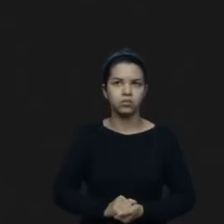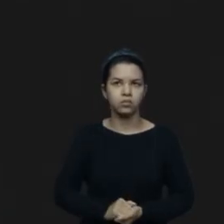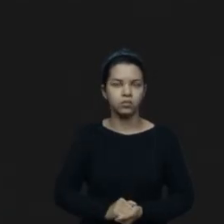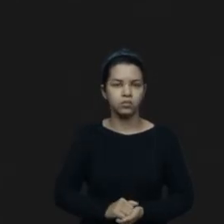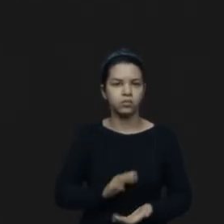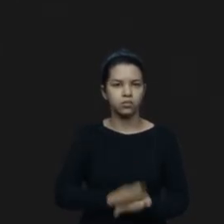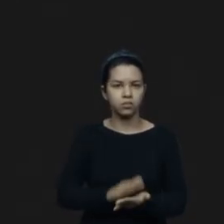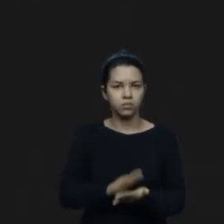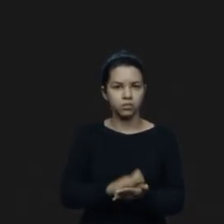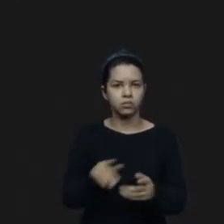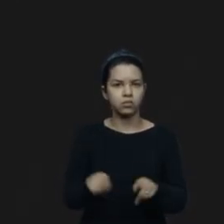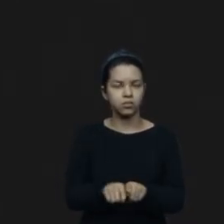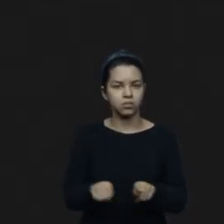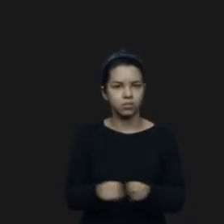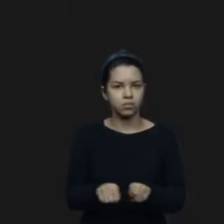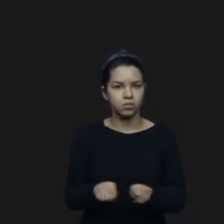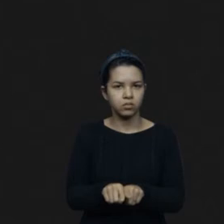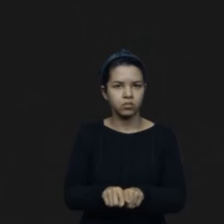Parabéns também, né? Parabéns.